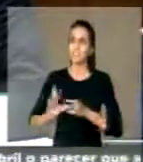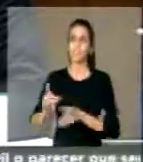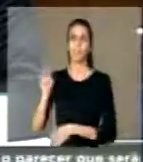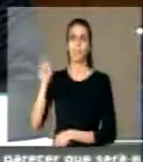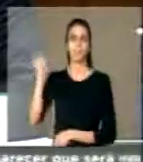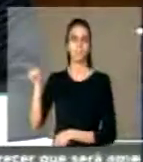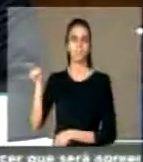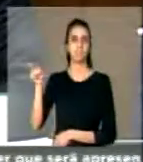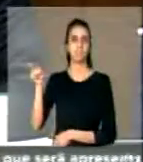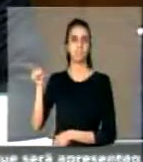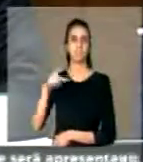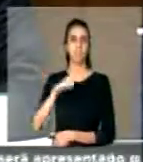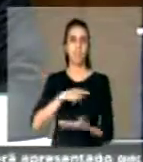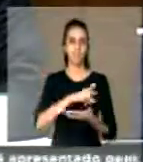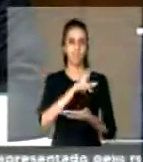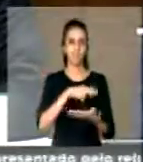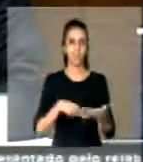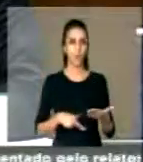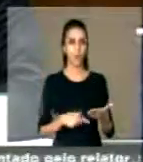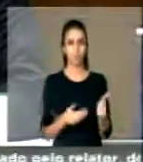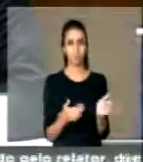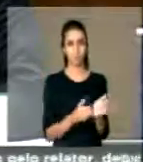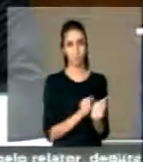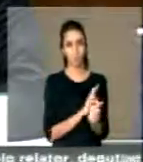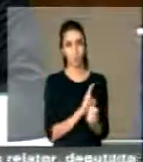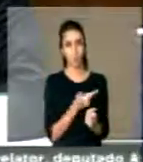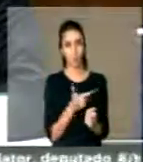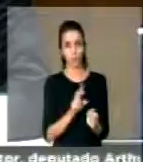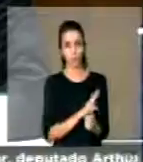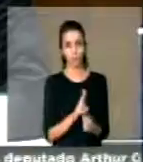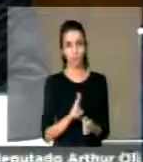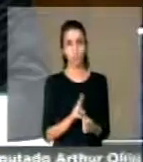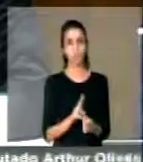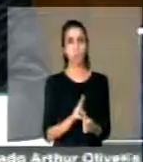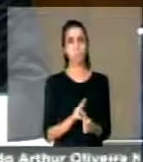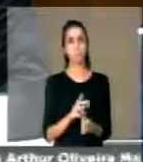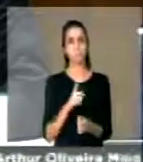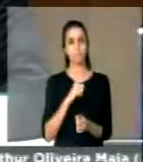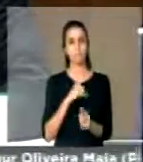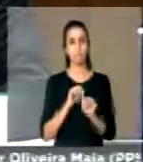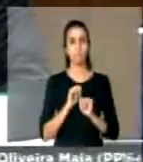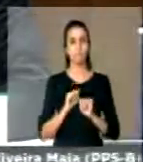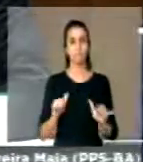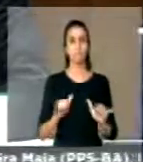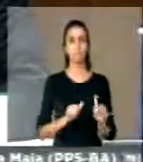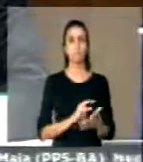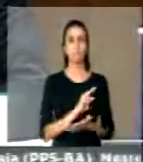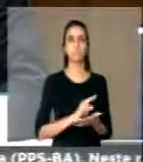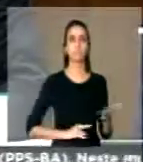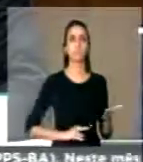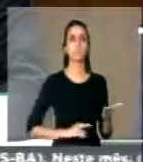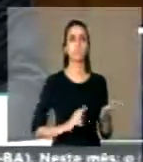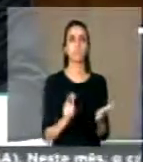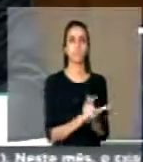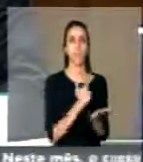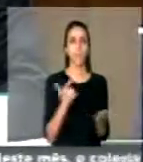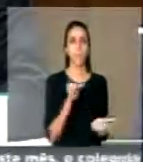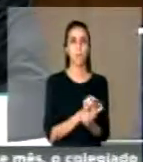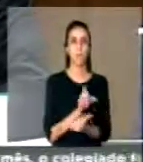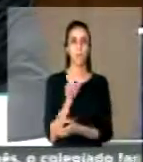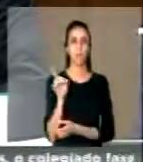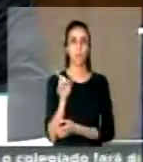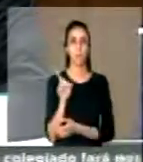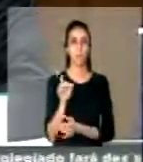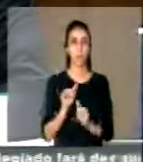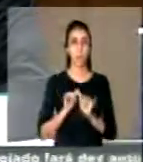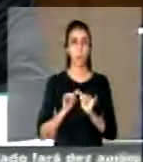relatório anônimo de um auxiliar do príncipe, como relatou em edição recente o Diário de Pernambuco. Um dos